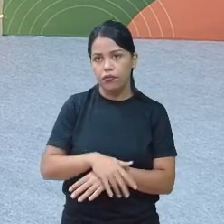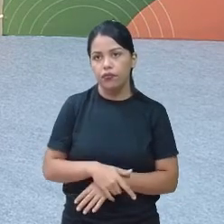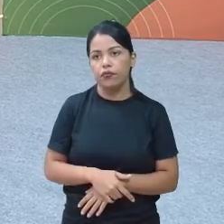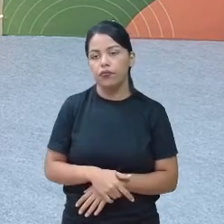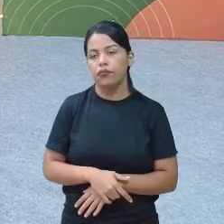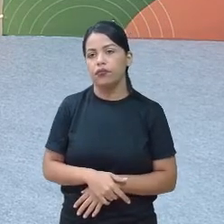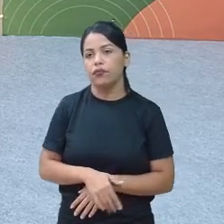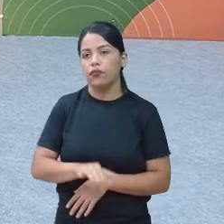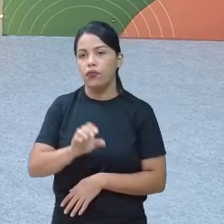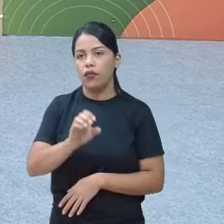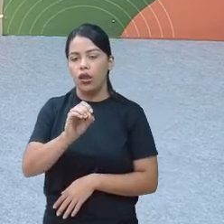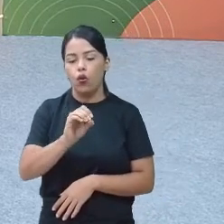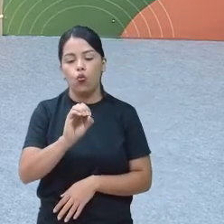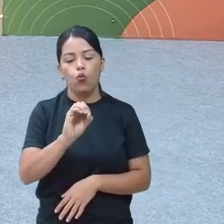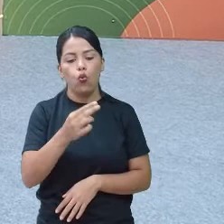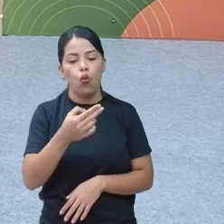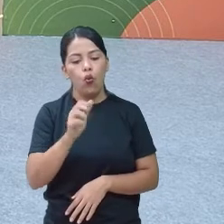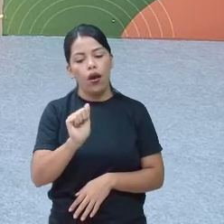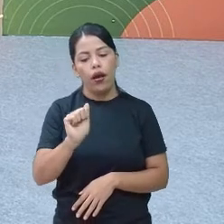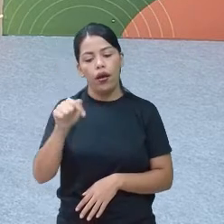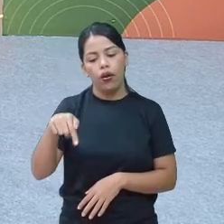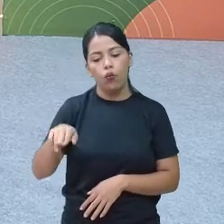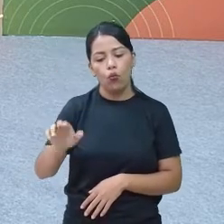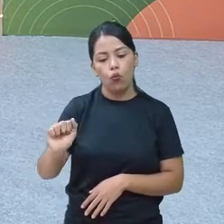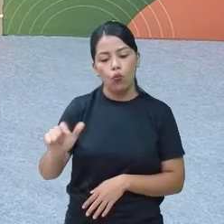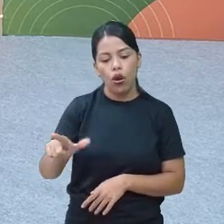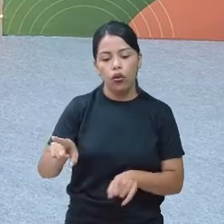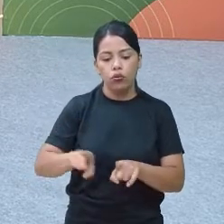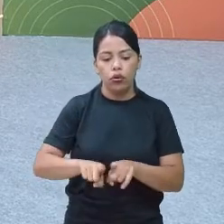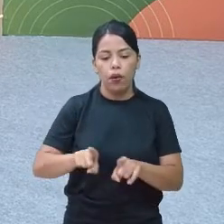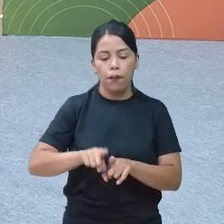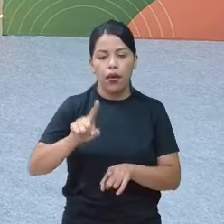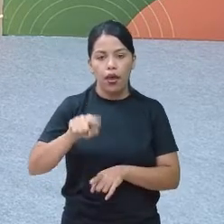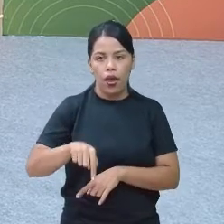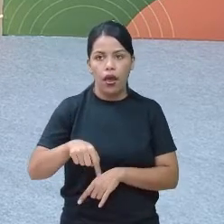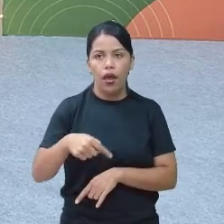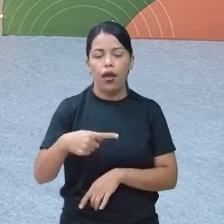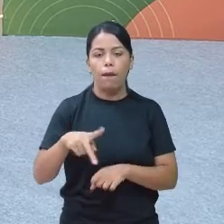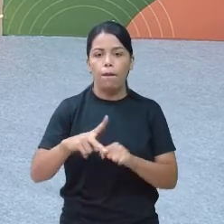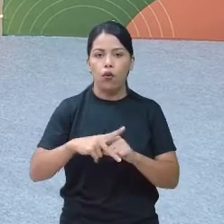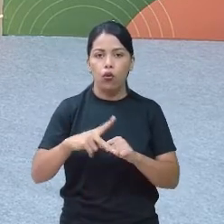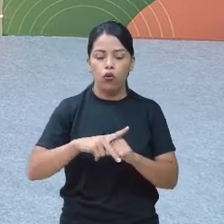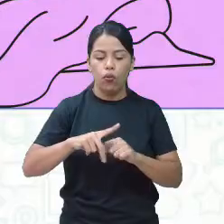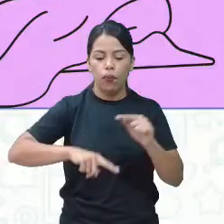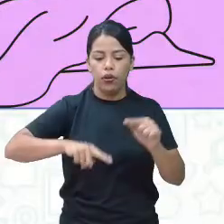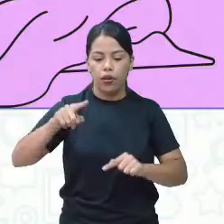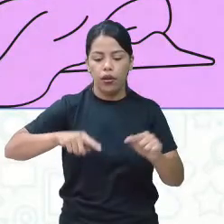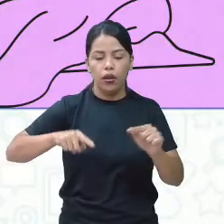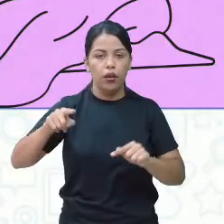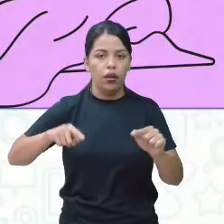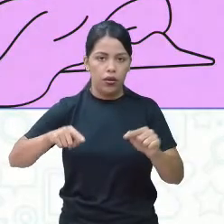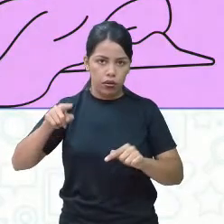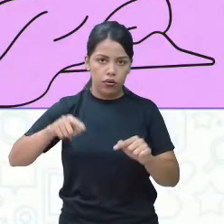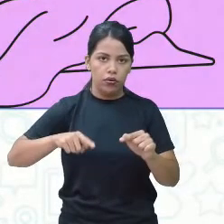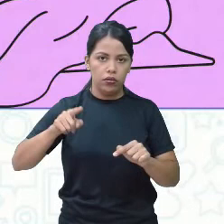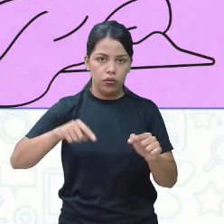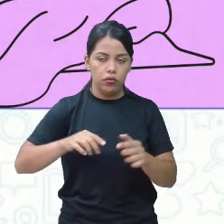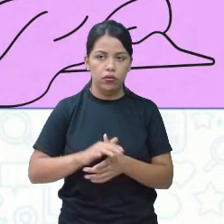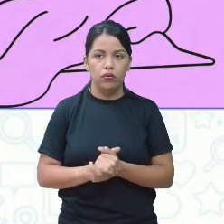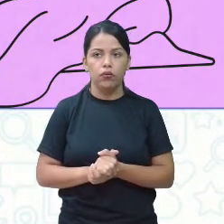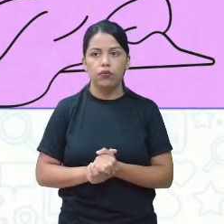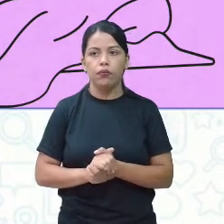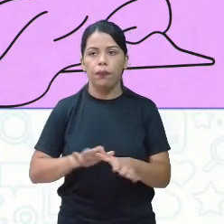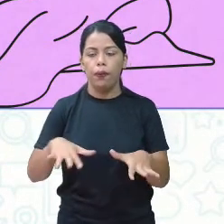O ou a qual também são pronomes relativos variáveis, né? A revista para a qual escrevia